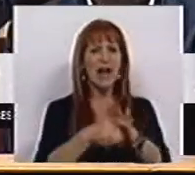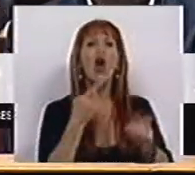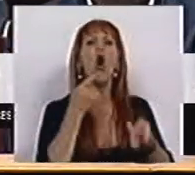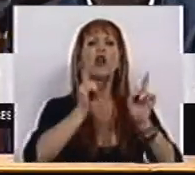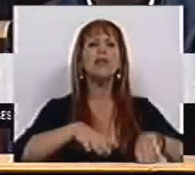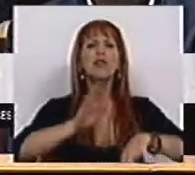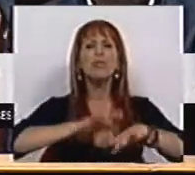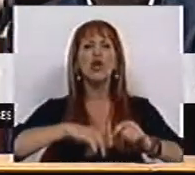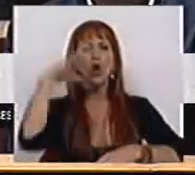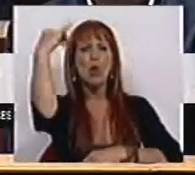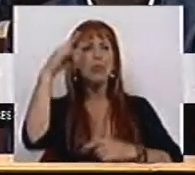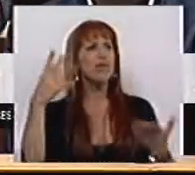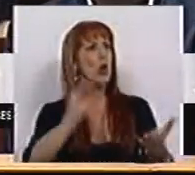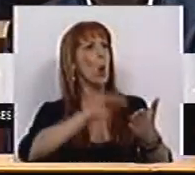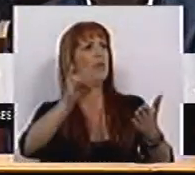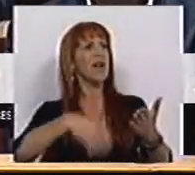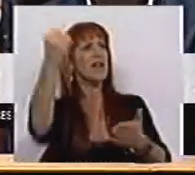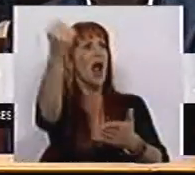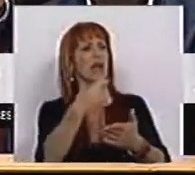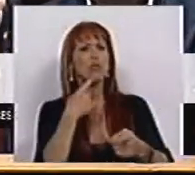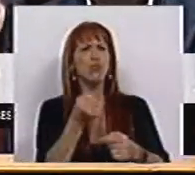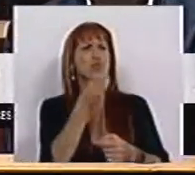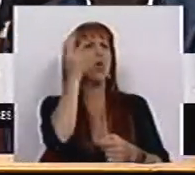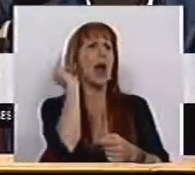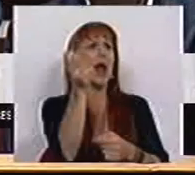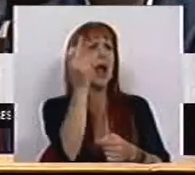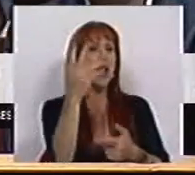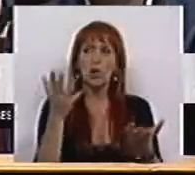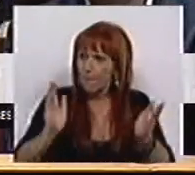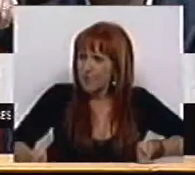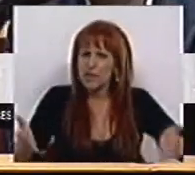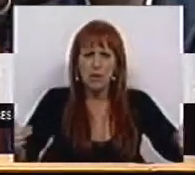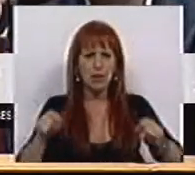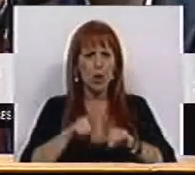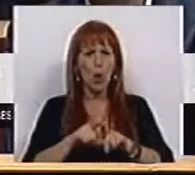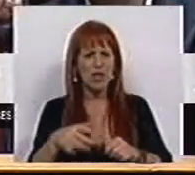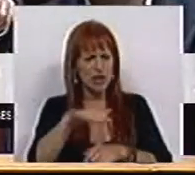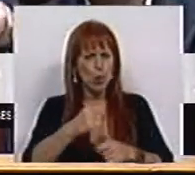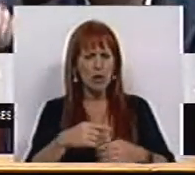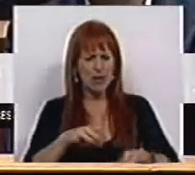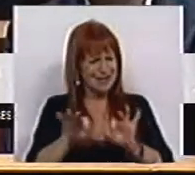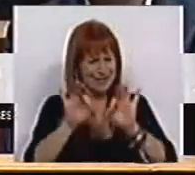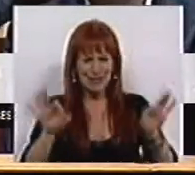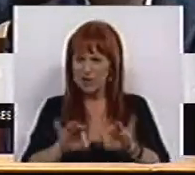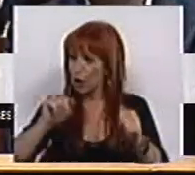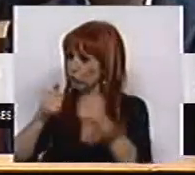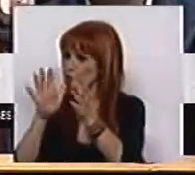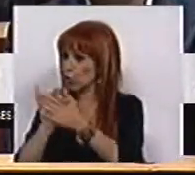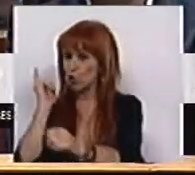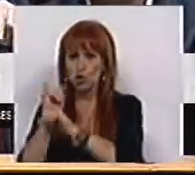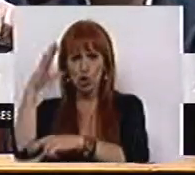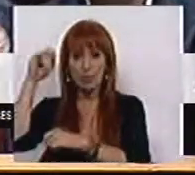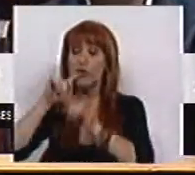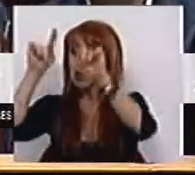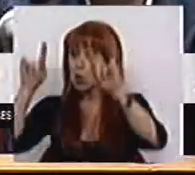legalidade em relação aos professores que estão contratados muitos e muitos anos, e eles têm que ter uma situação de equivalência a todos aqueles que